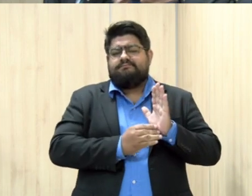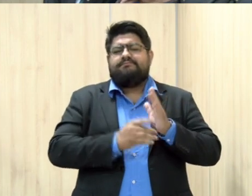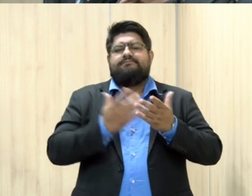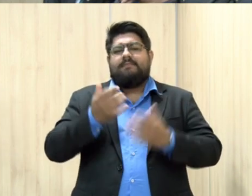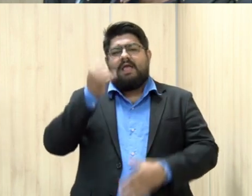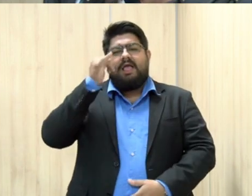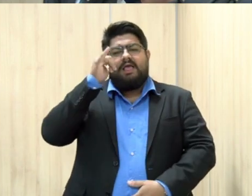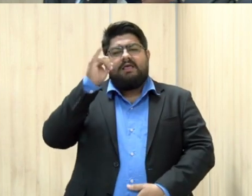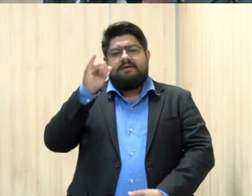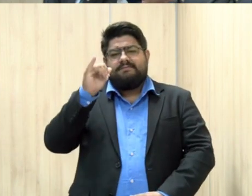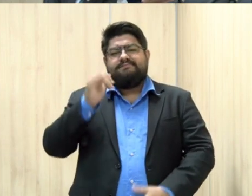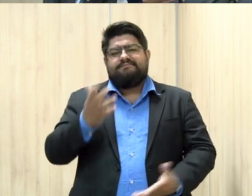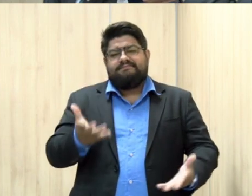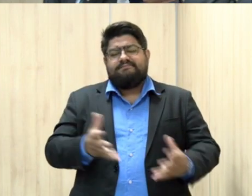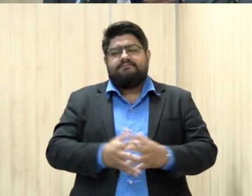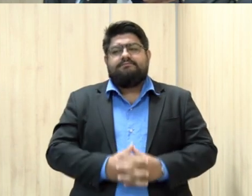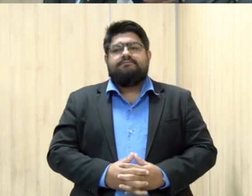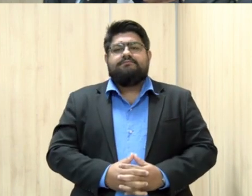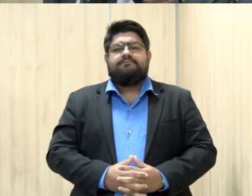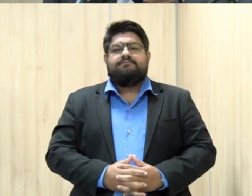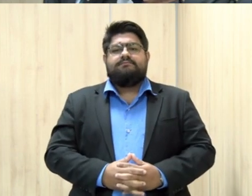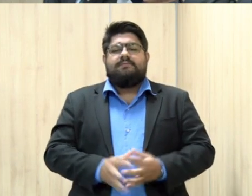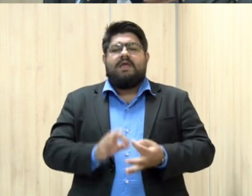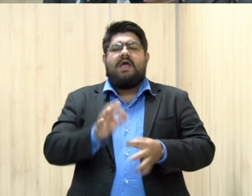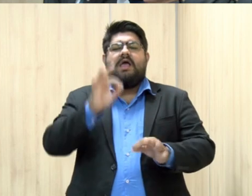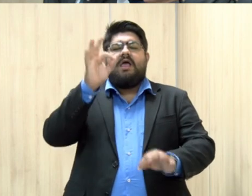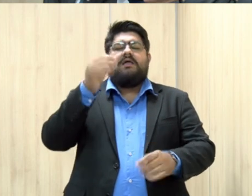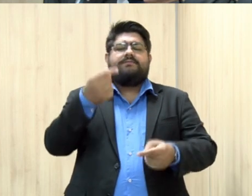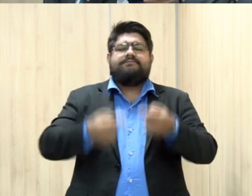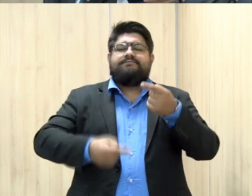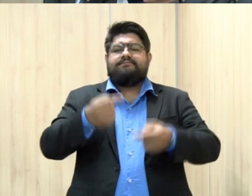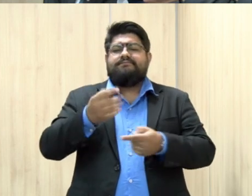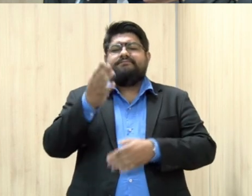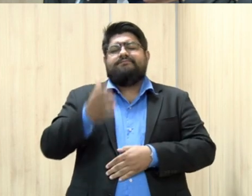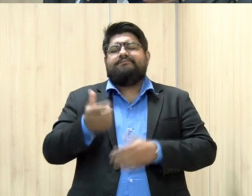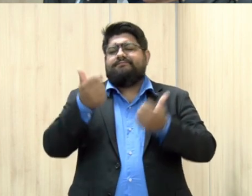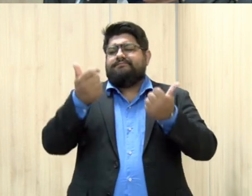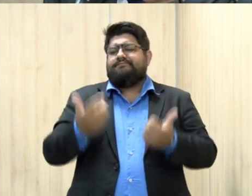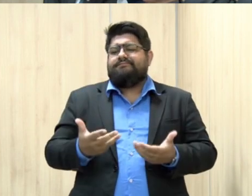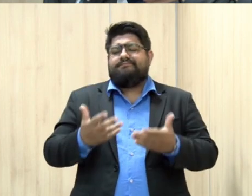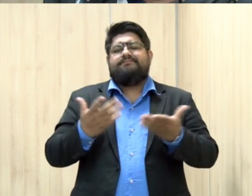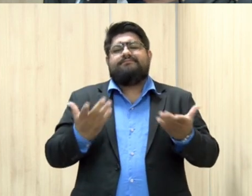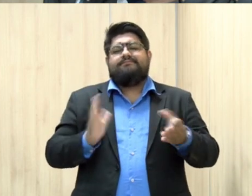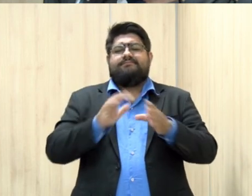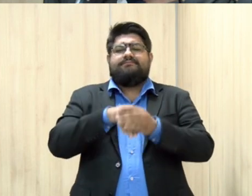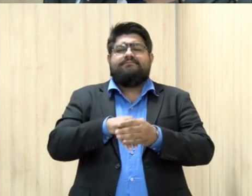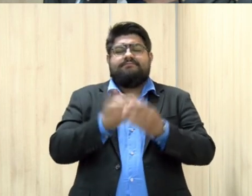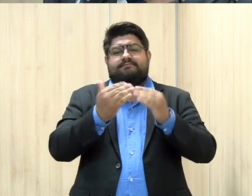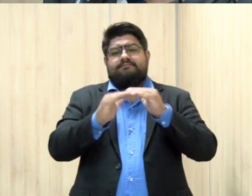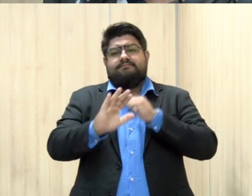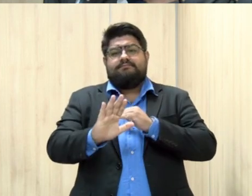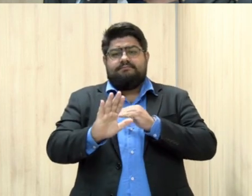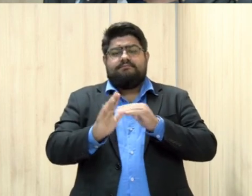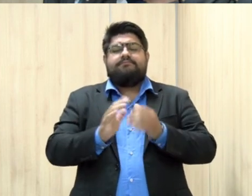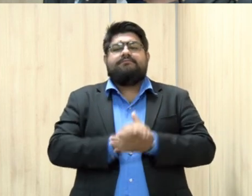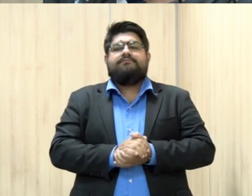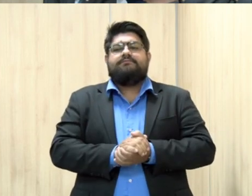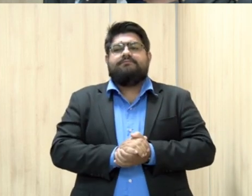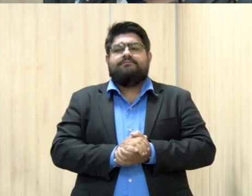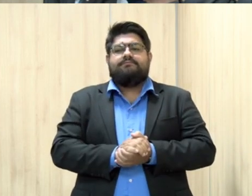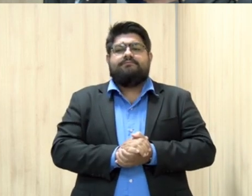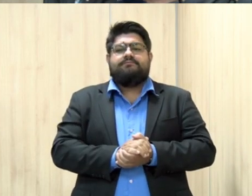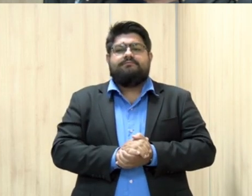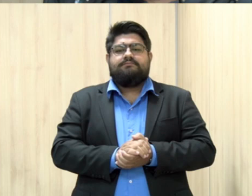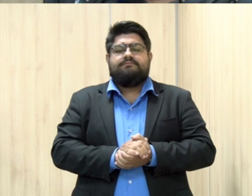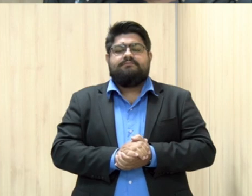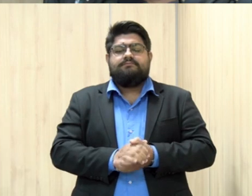não tornar longo demais a discussão já foi colocada aqui meu voto é contrário a matéria presente